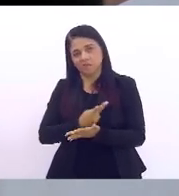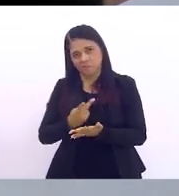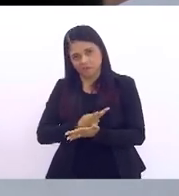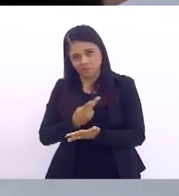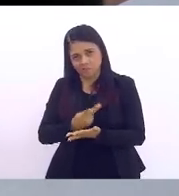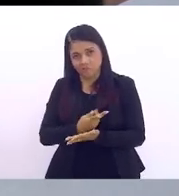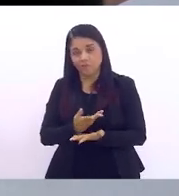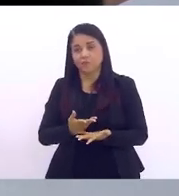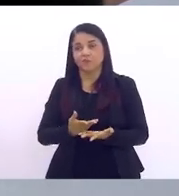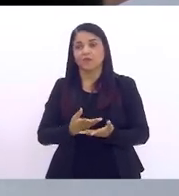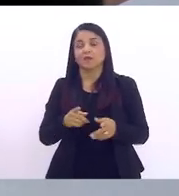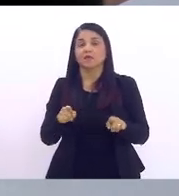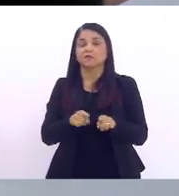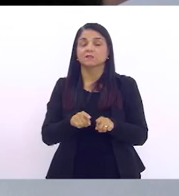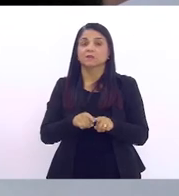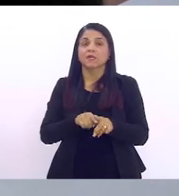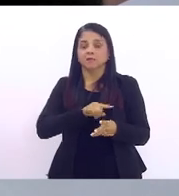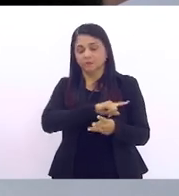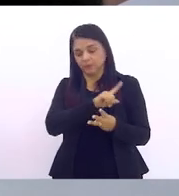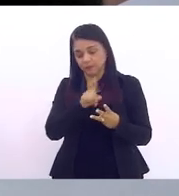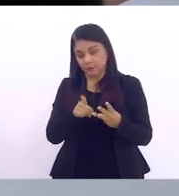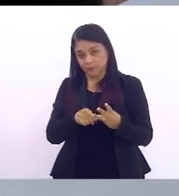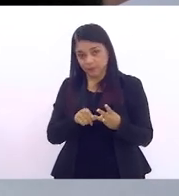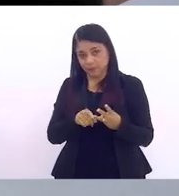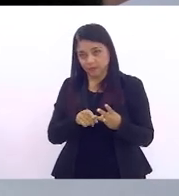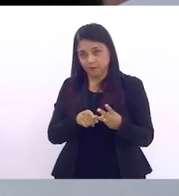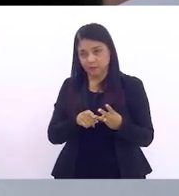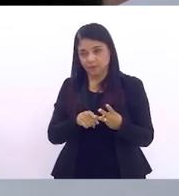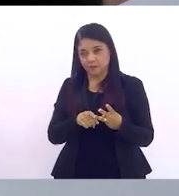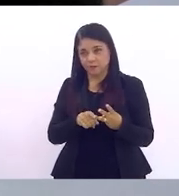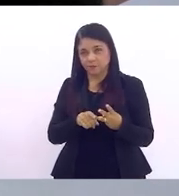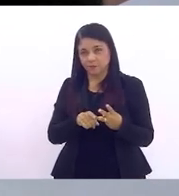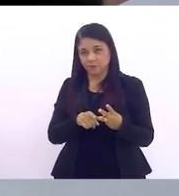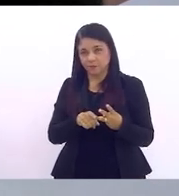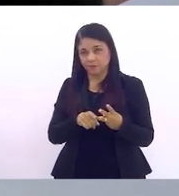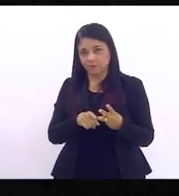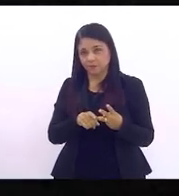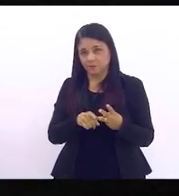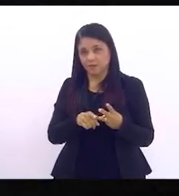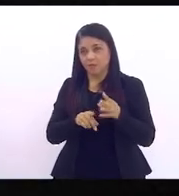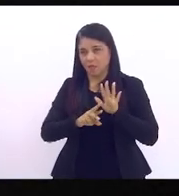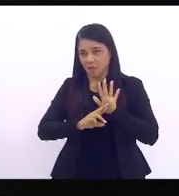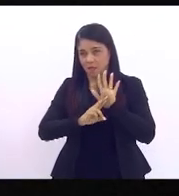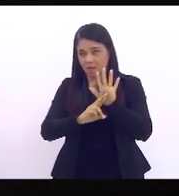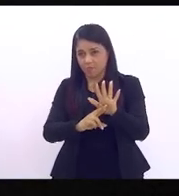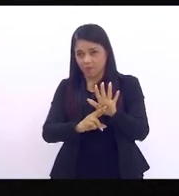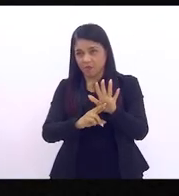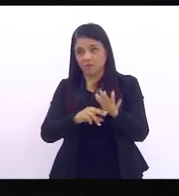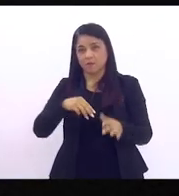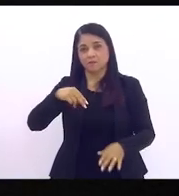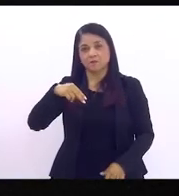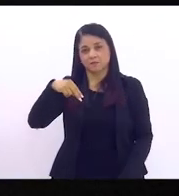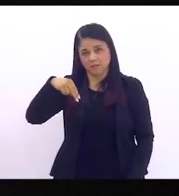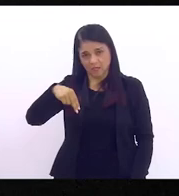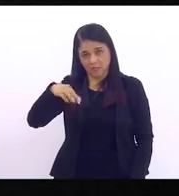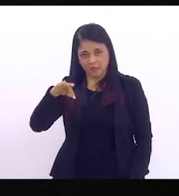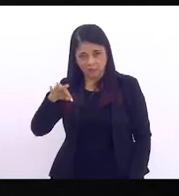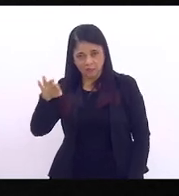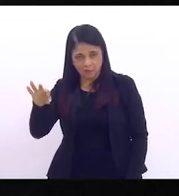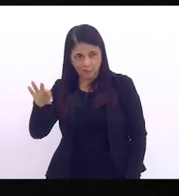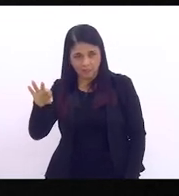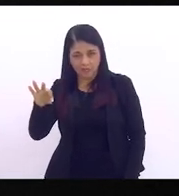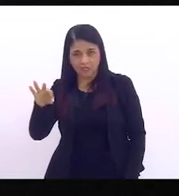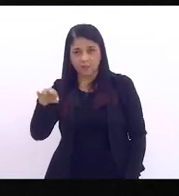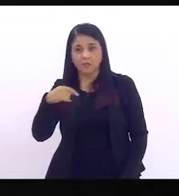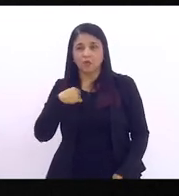falando aqui um pouco também sobre a logística não sei se tem algum algum representante aqui da ntt porque